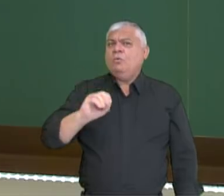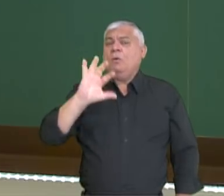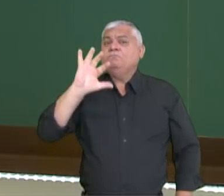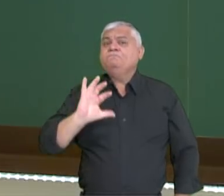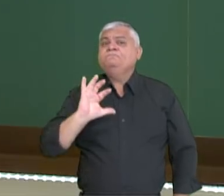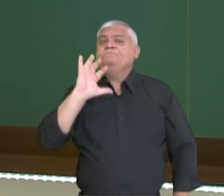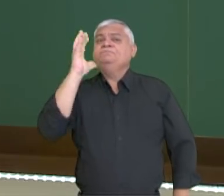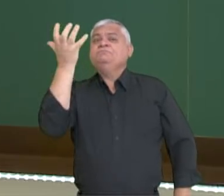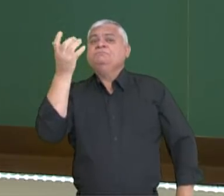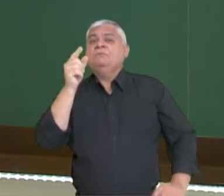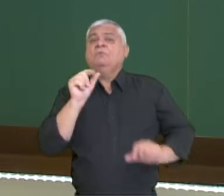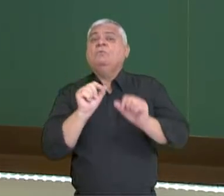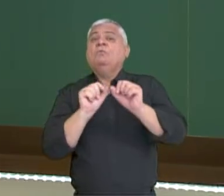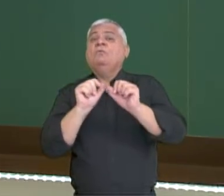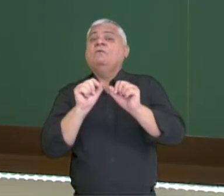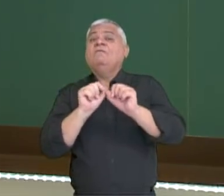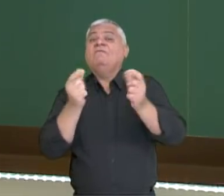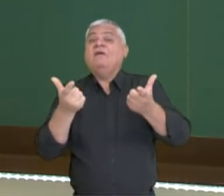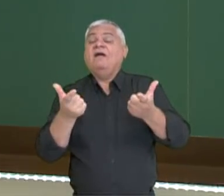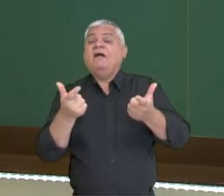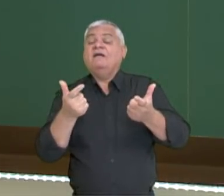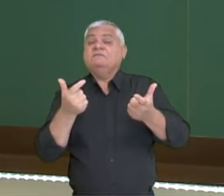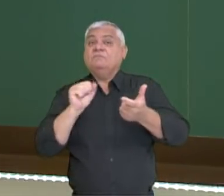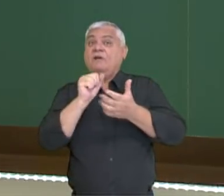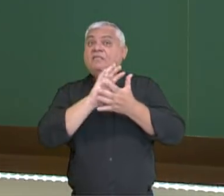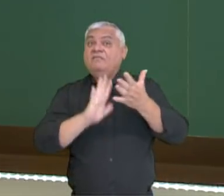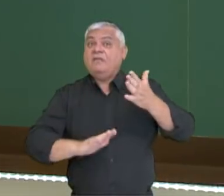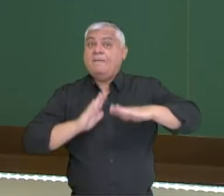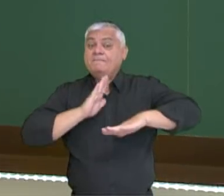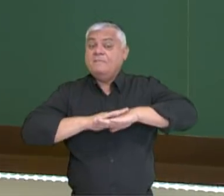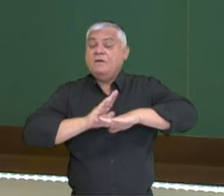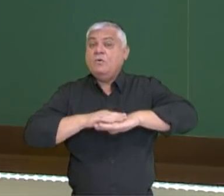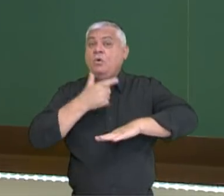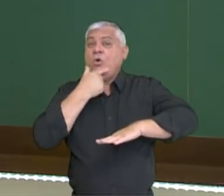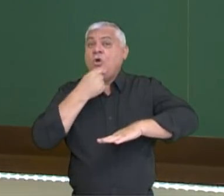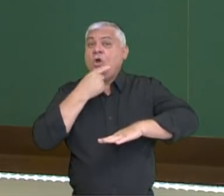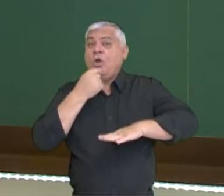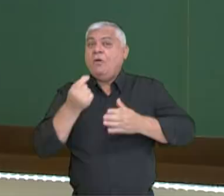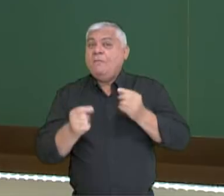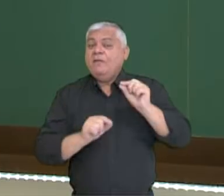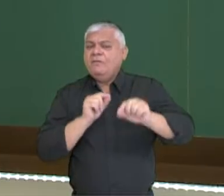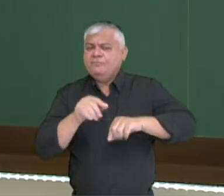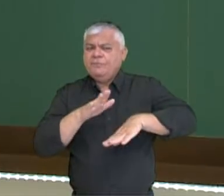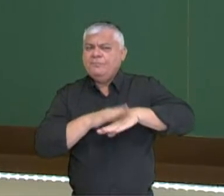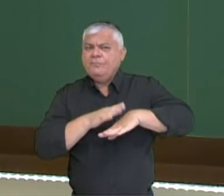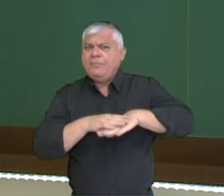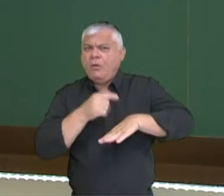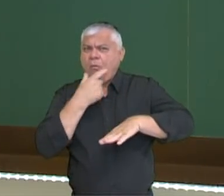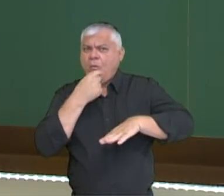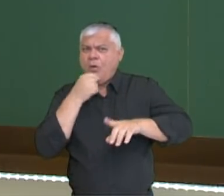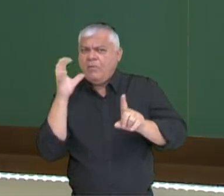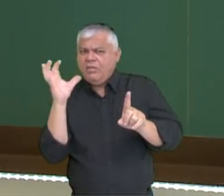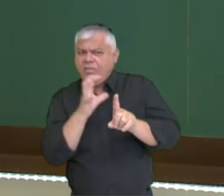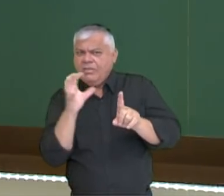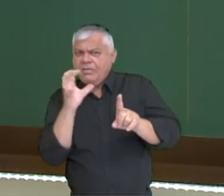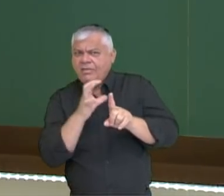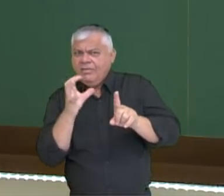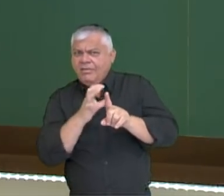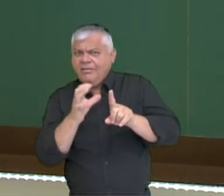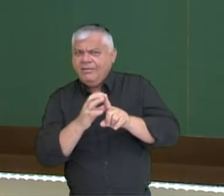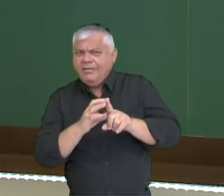ou desencadeados pelas atividades humanas. Então, que fatores são esses que a